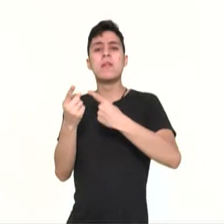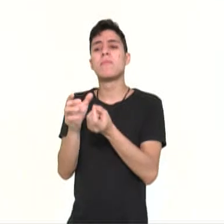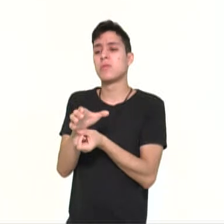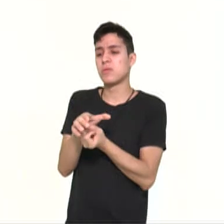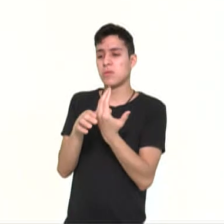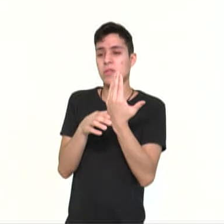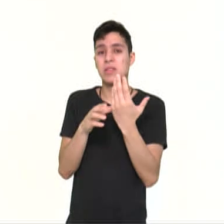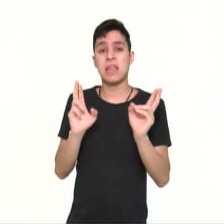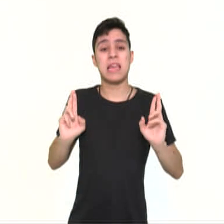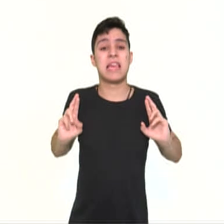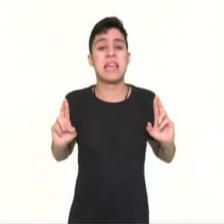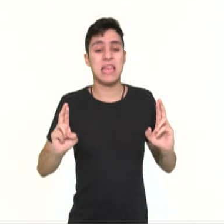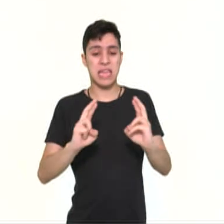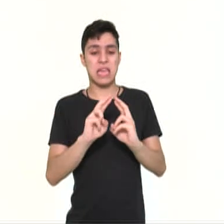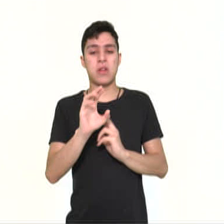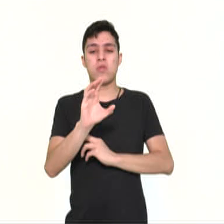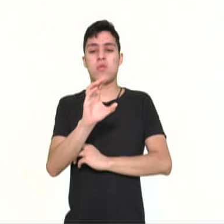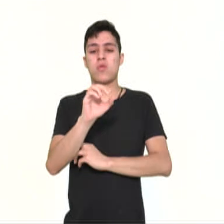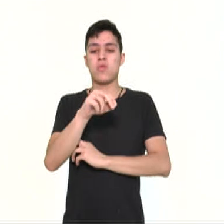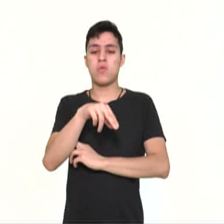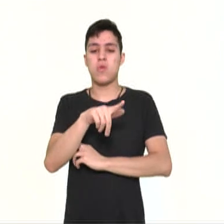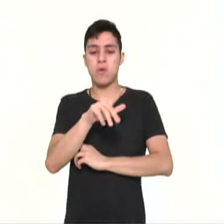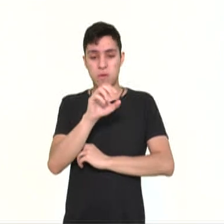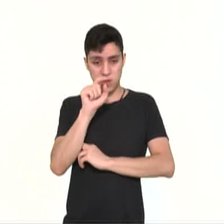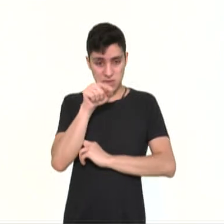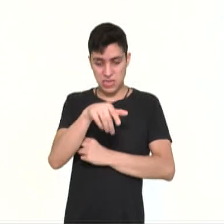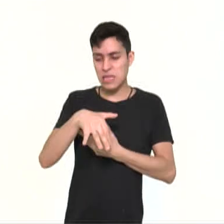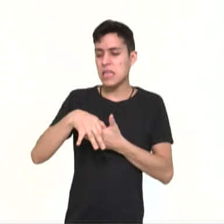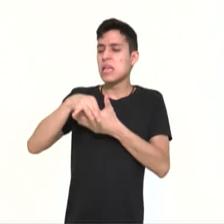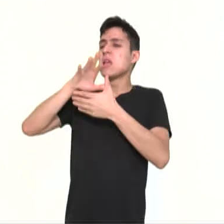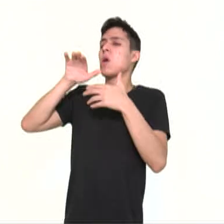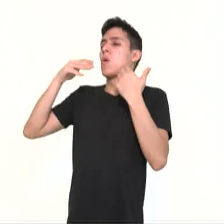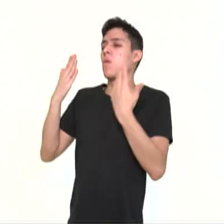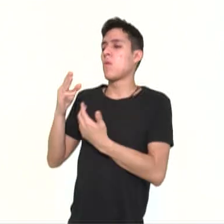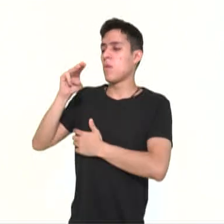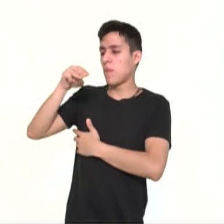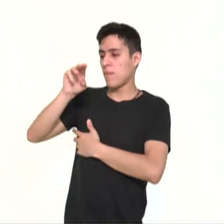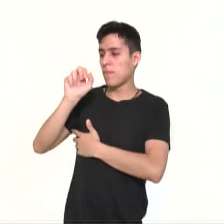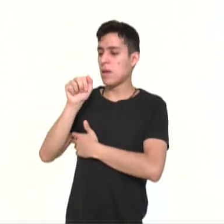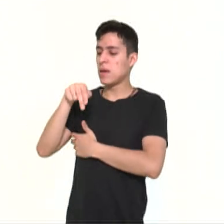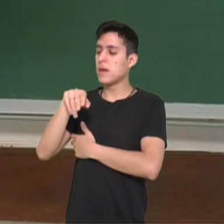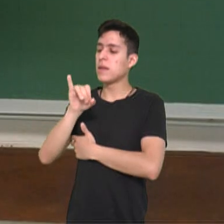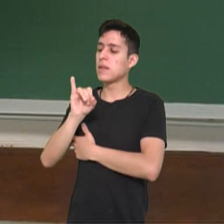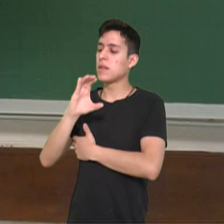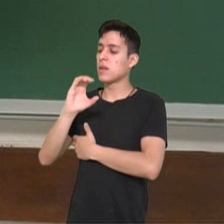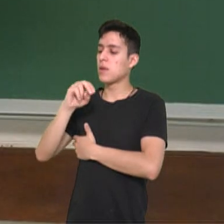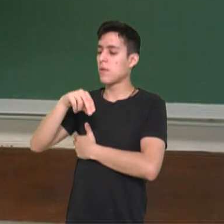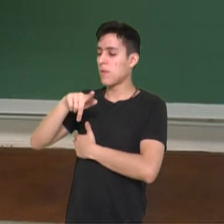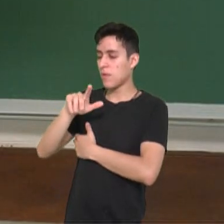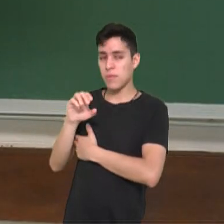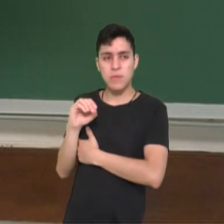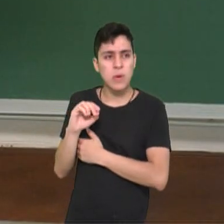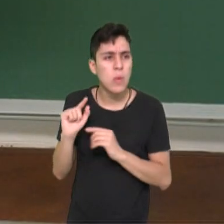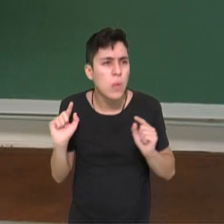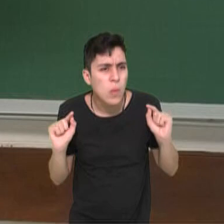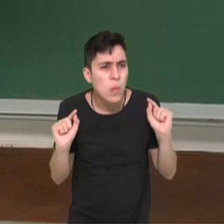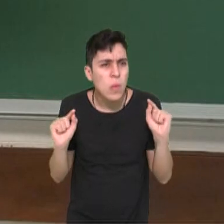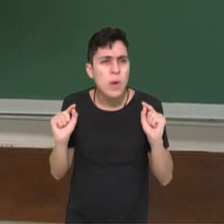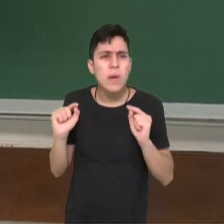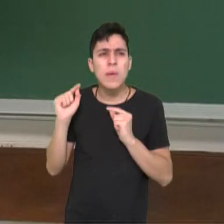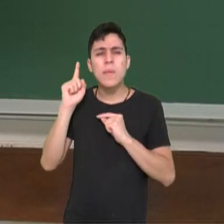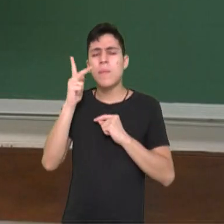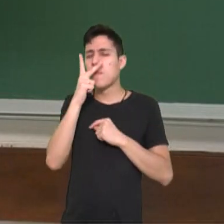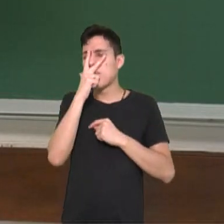Reino do Congo, onde ele vai ter a liderança do chamado Mani-Congo. O Mani-Congo, gente, ele era uma espécie